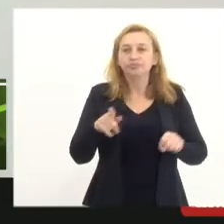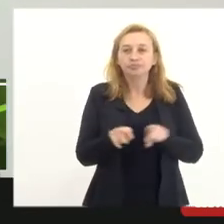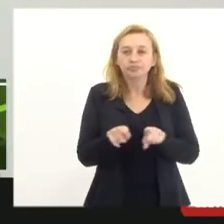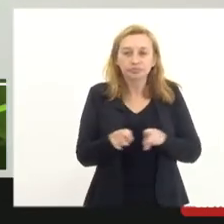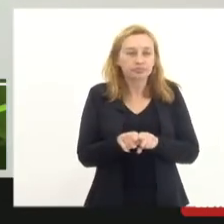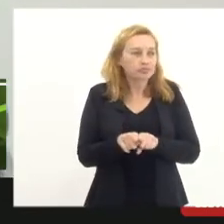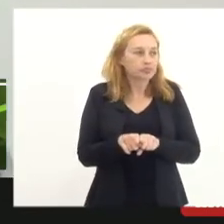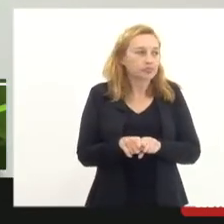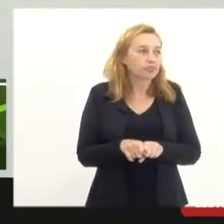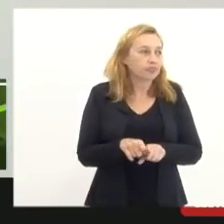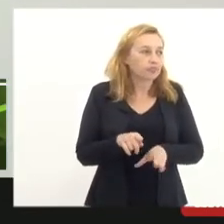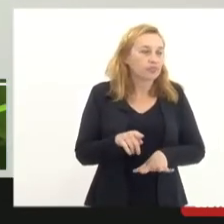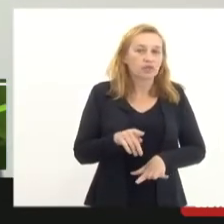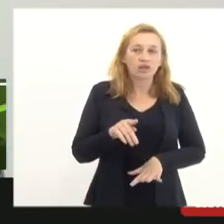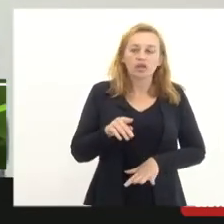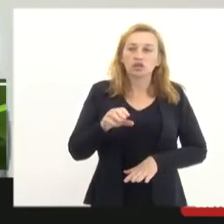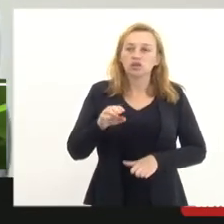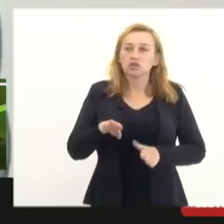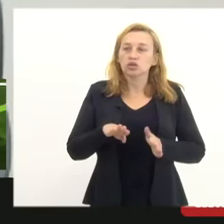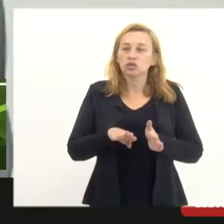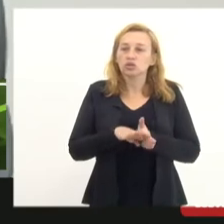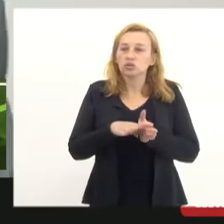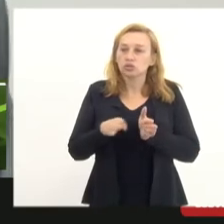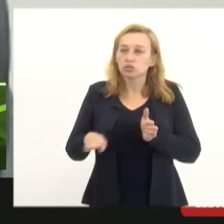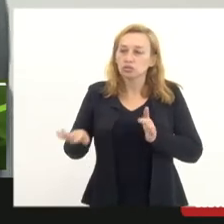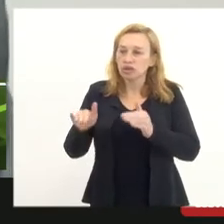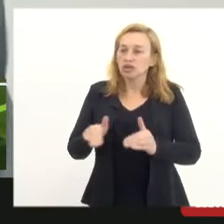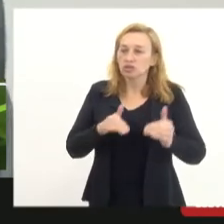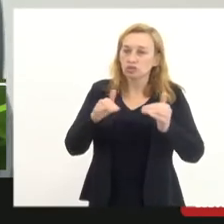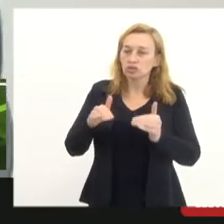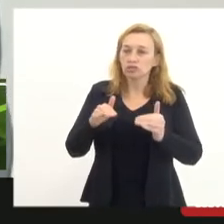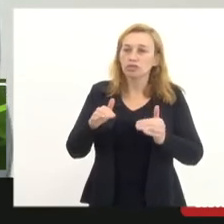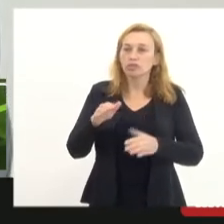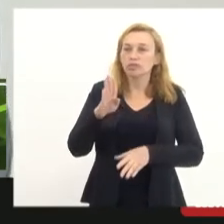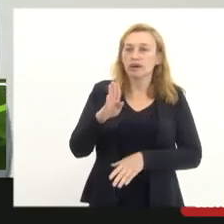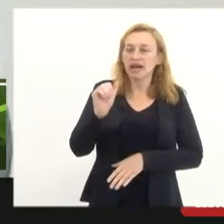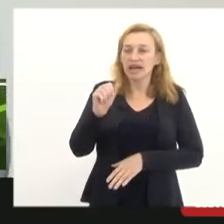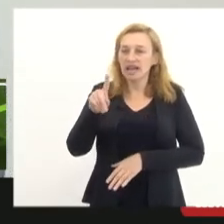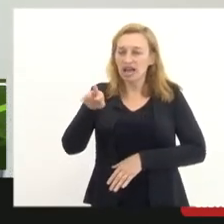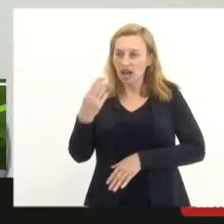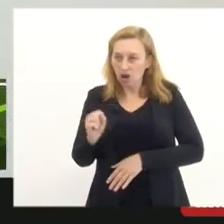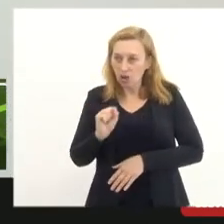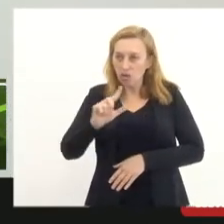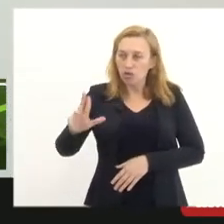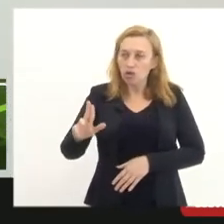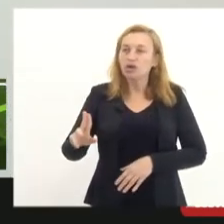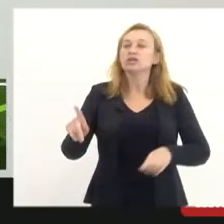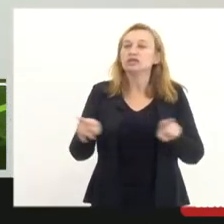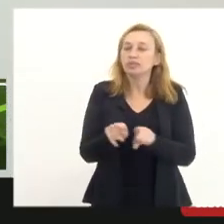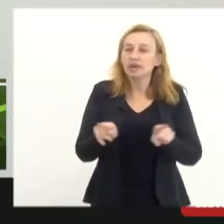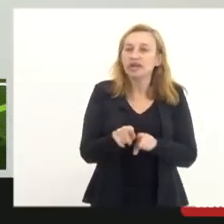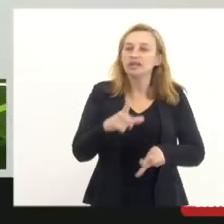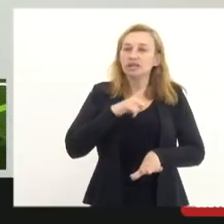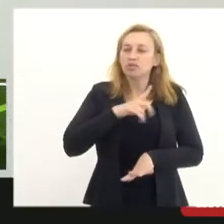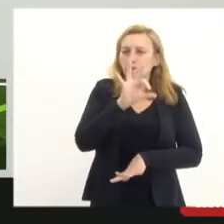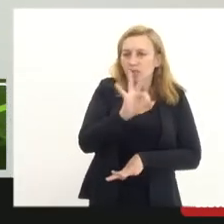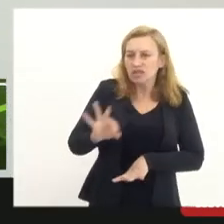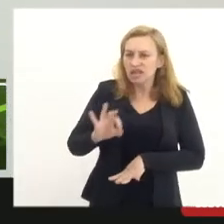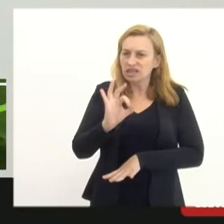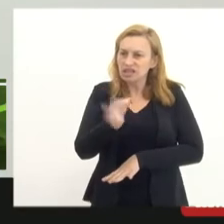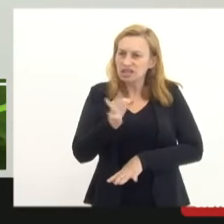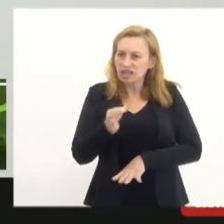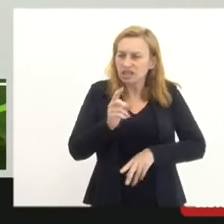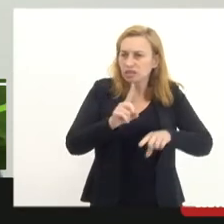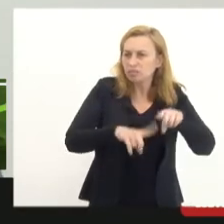de subsea, né, que é a parte submarina do projeto de Bacalhau, onde também temos uma porcentagem elevada de